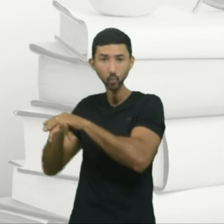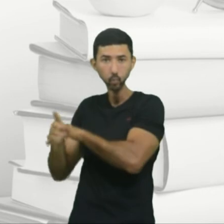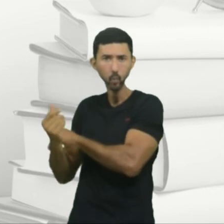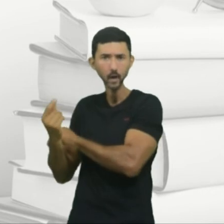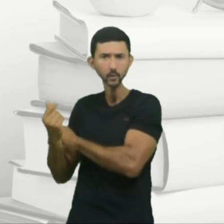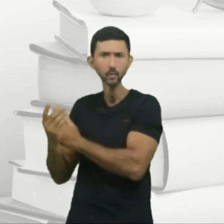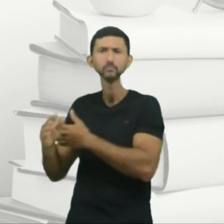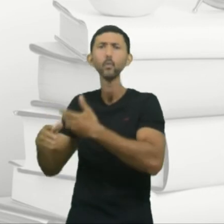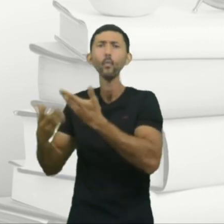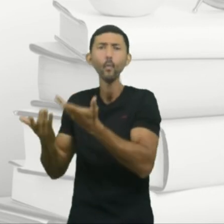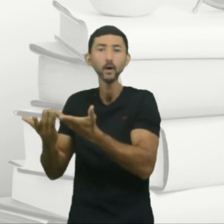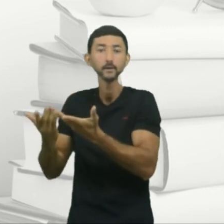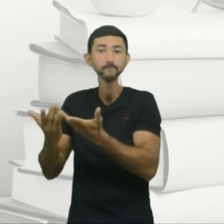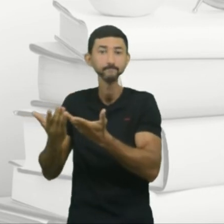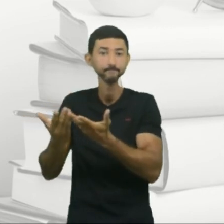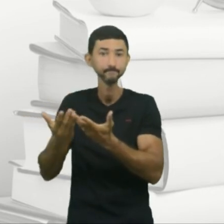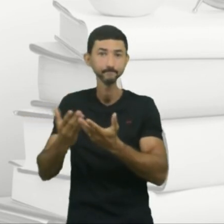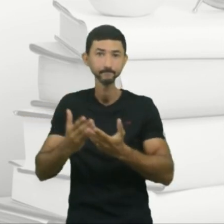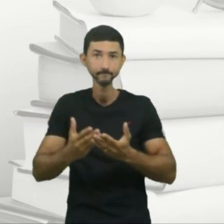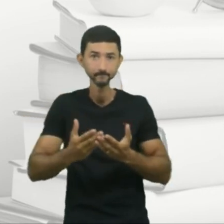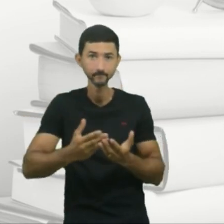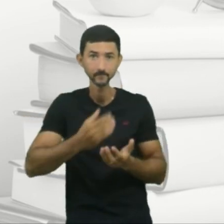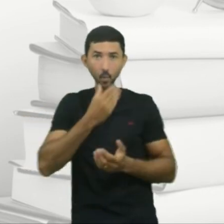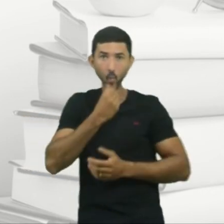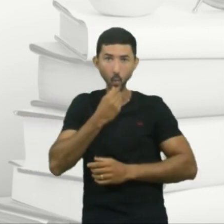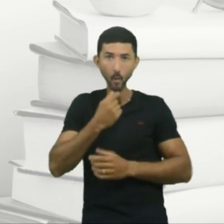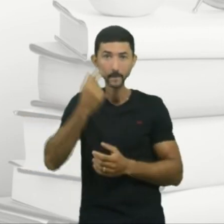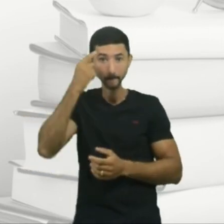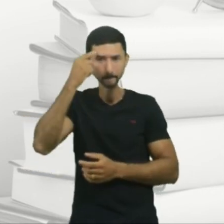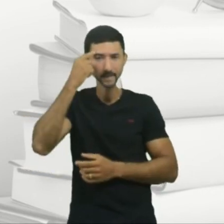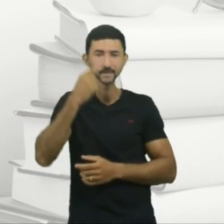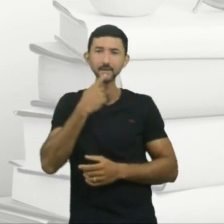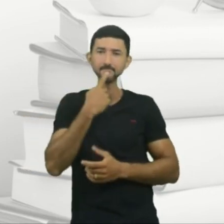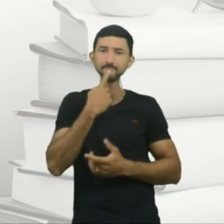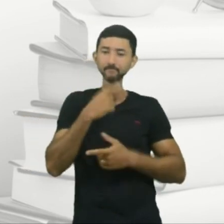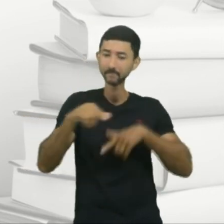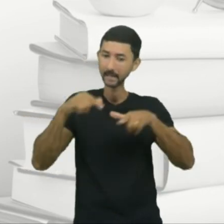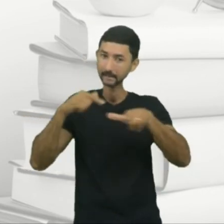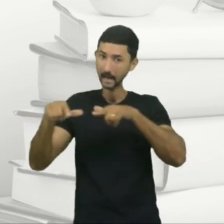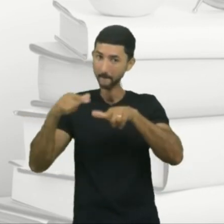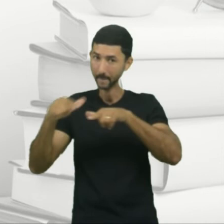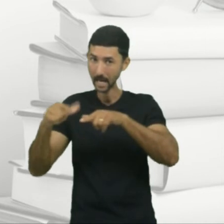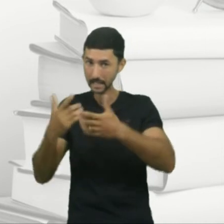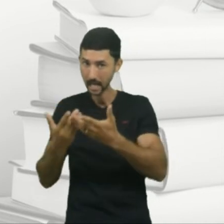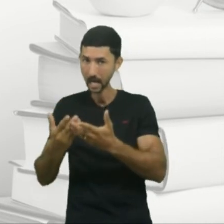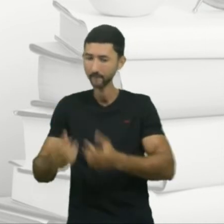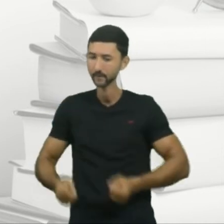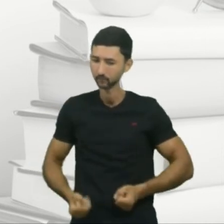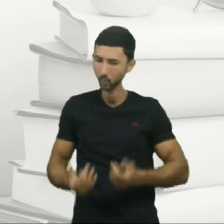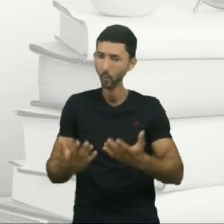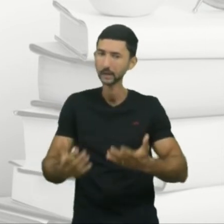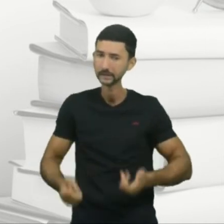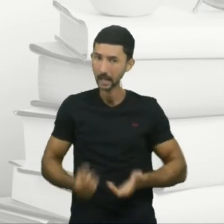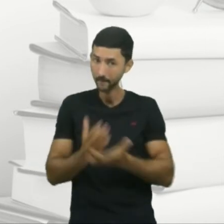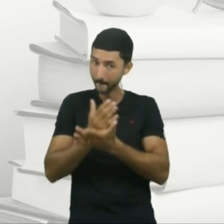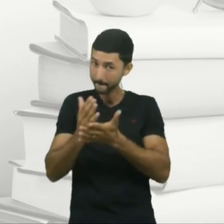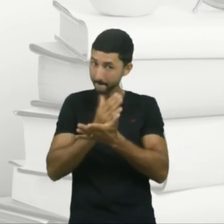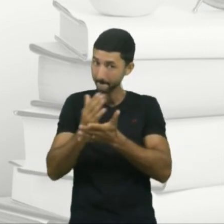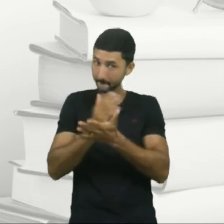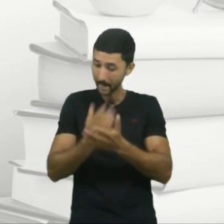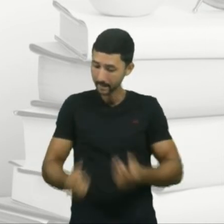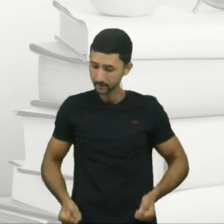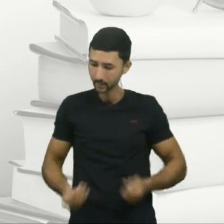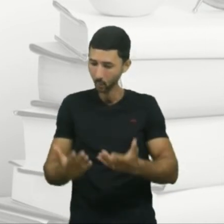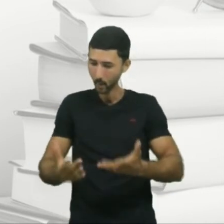acumulado? Vejam bem, Pedro ele foi sensato. Ele trabalhava, ele gastava parte do recurso